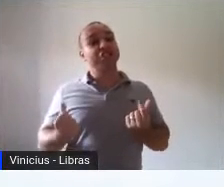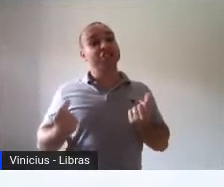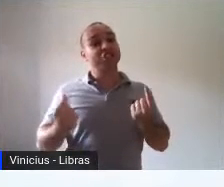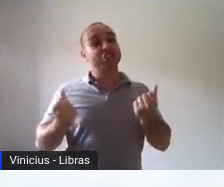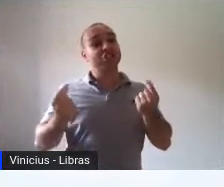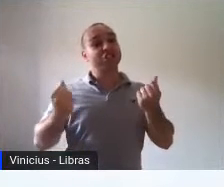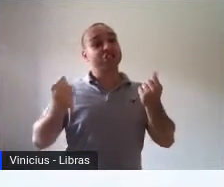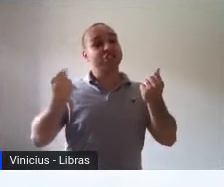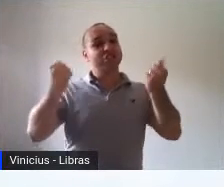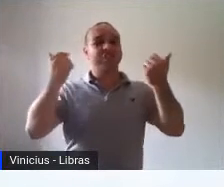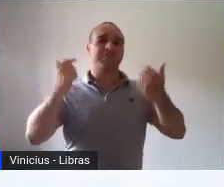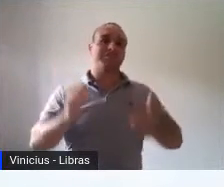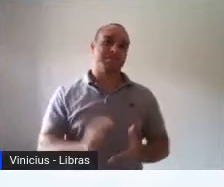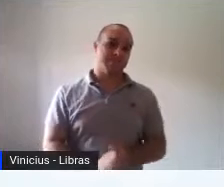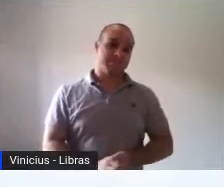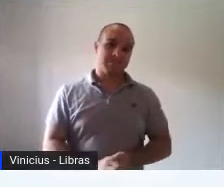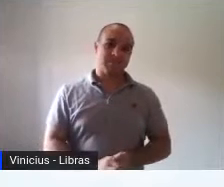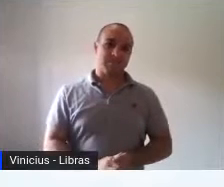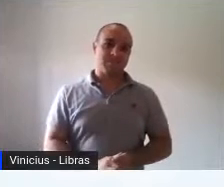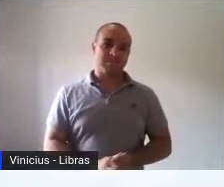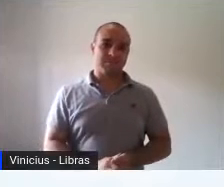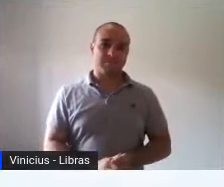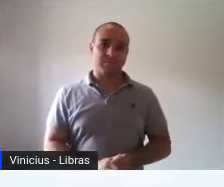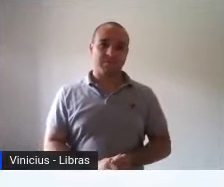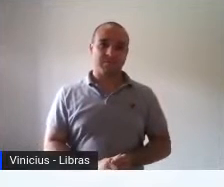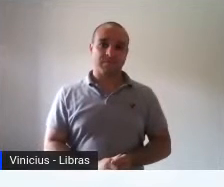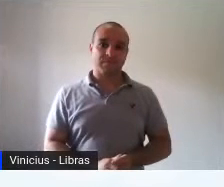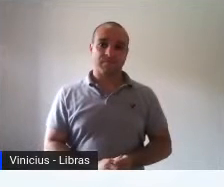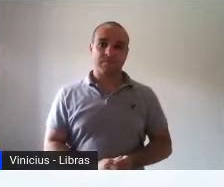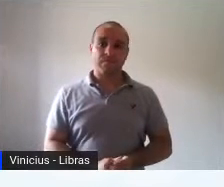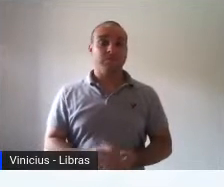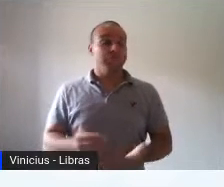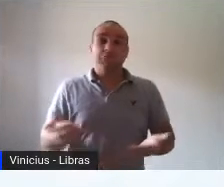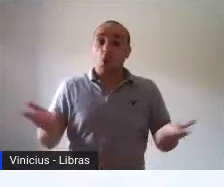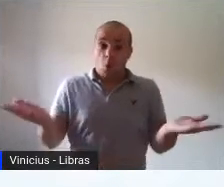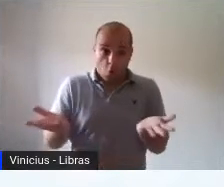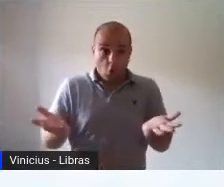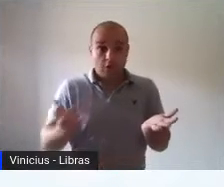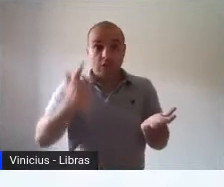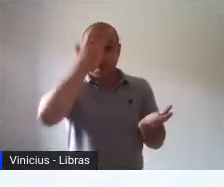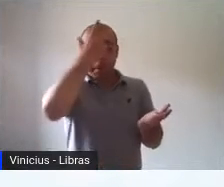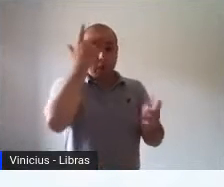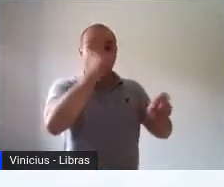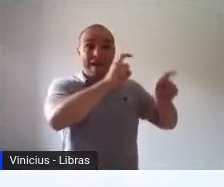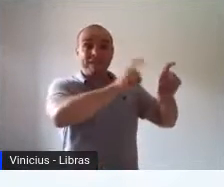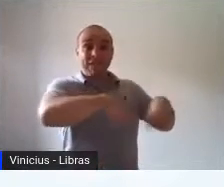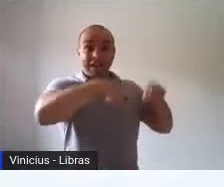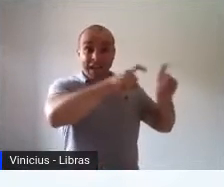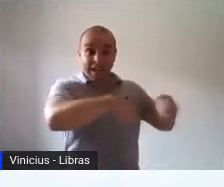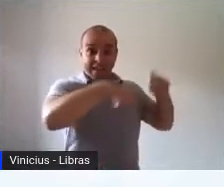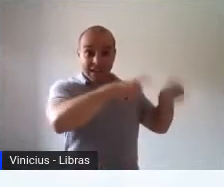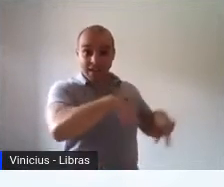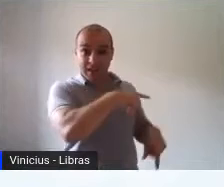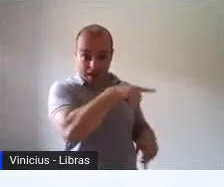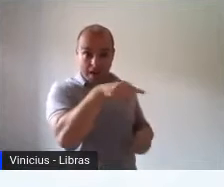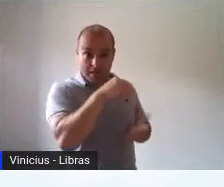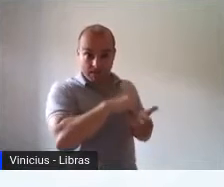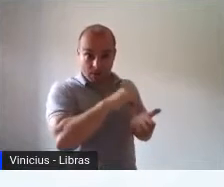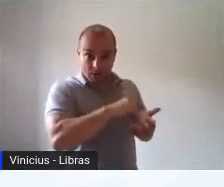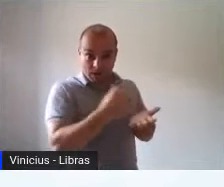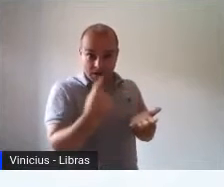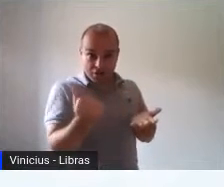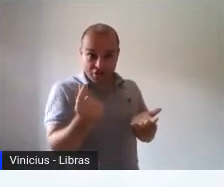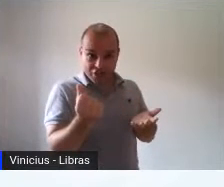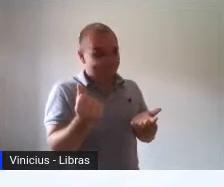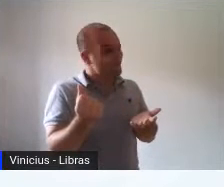os ruralistas, para as grandes propriedades. Essas pessoas estão dando risada, porque está ganhando muito dinheiro. E a gente está observando, em função dessa